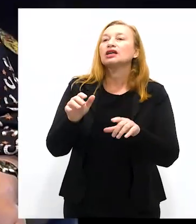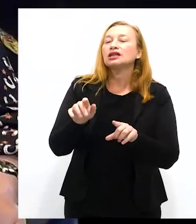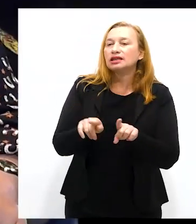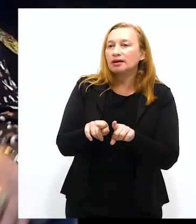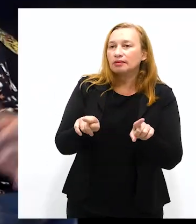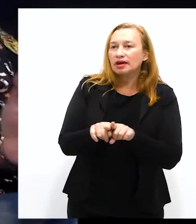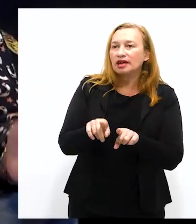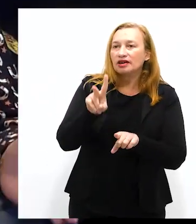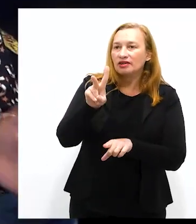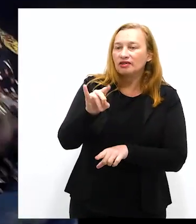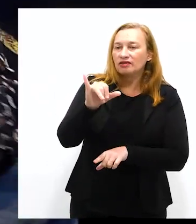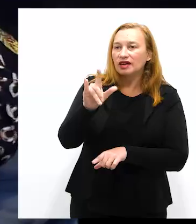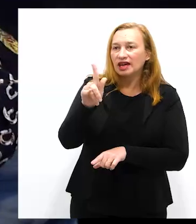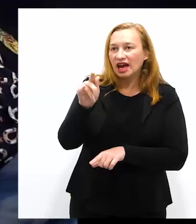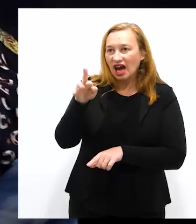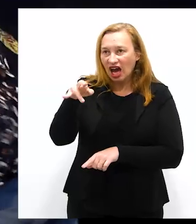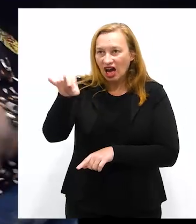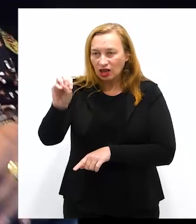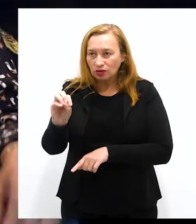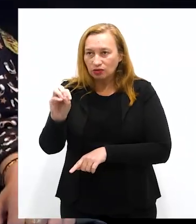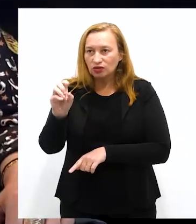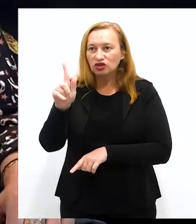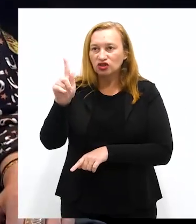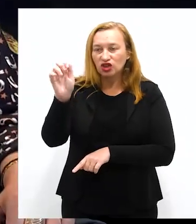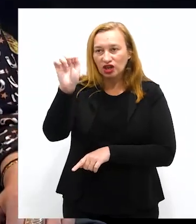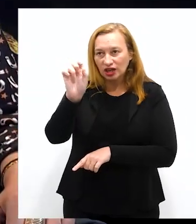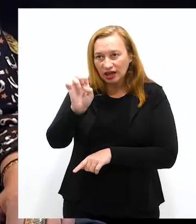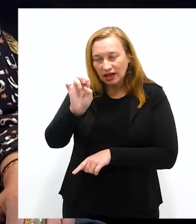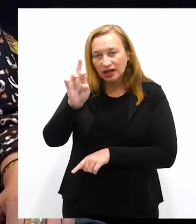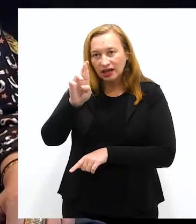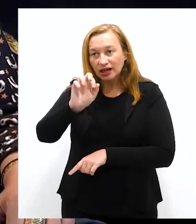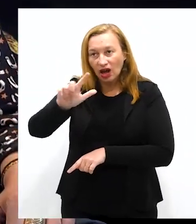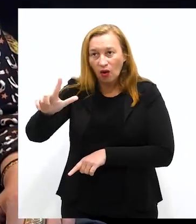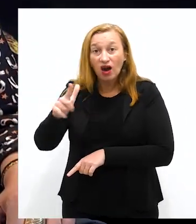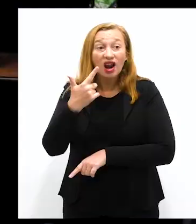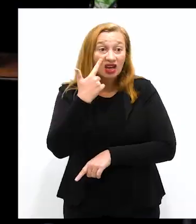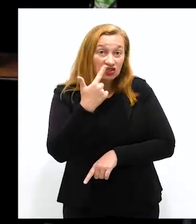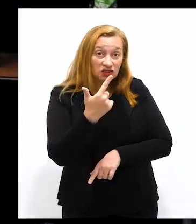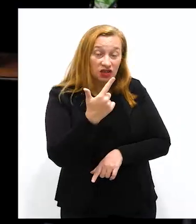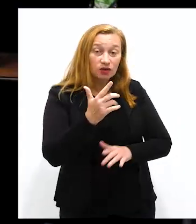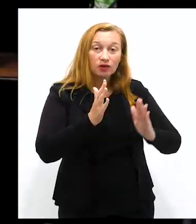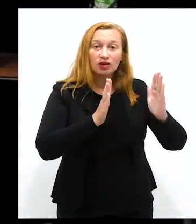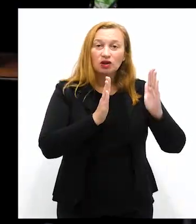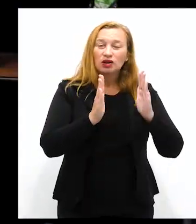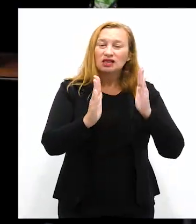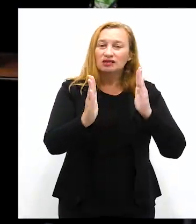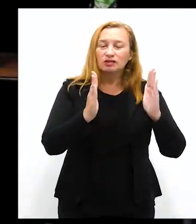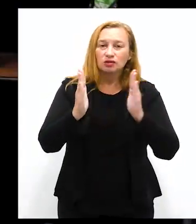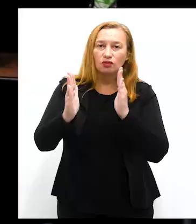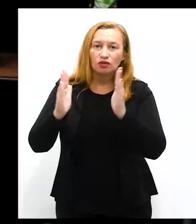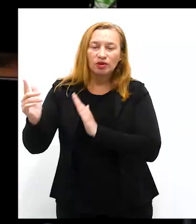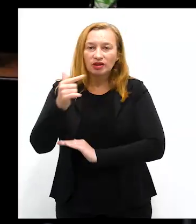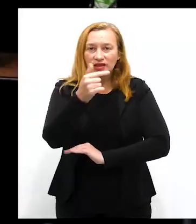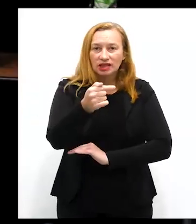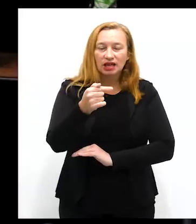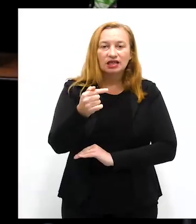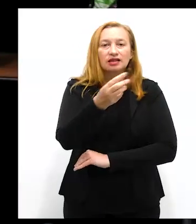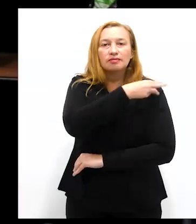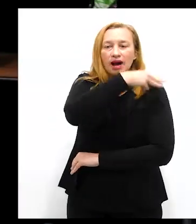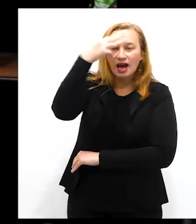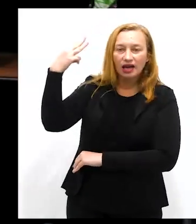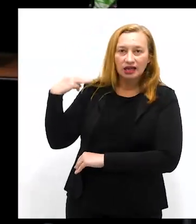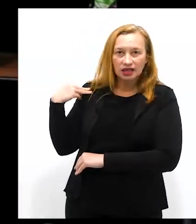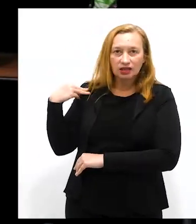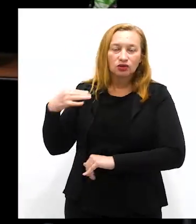e fizemos Não, mas elas assistiram às 7 Dores de Sim, Maria? todas. E aí, como é que foi a reação? Doloroso, doloroso. E